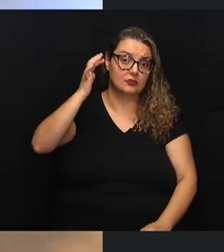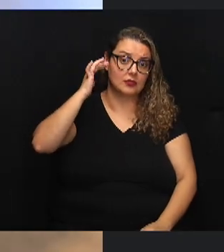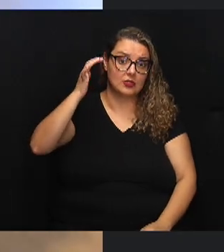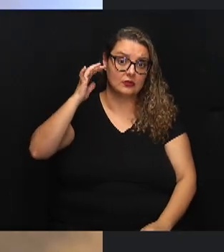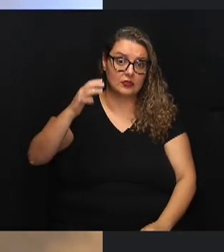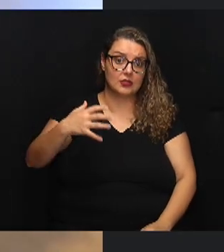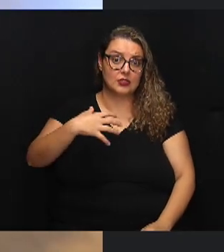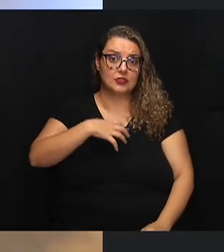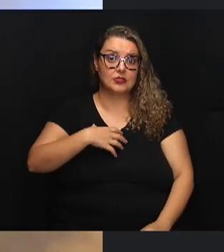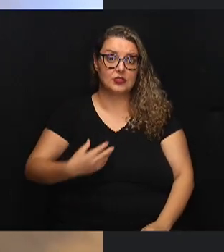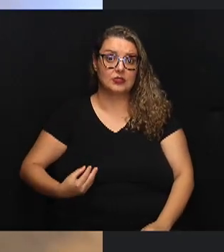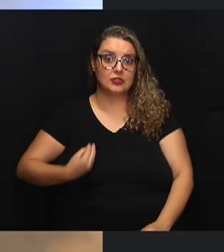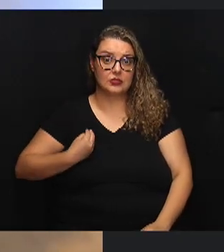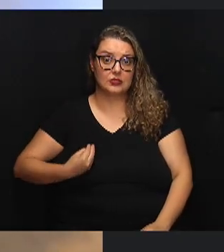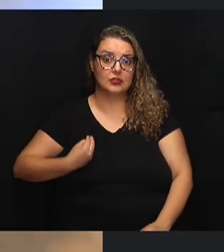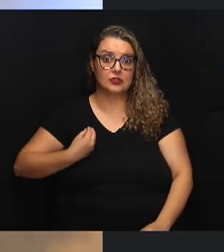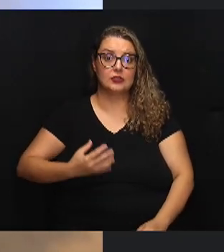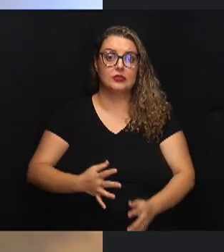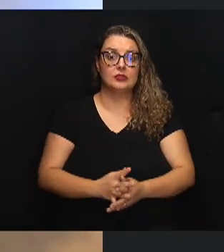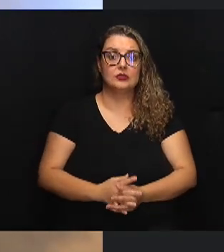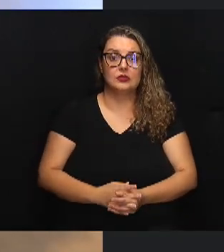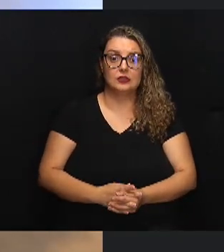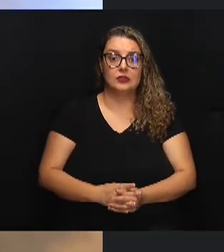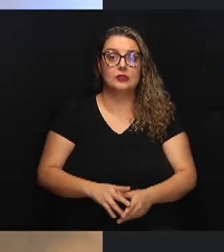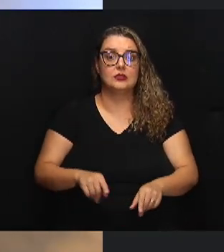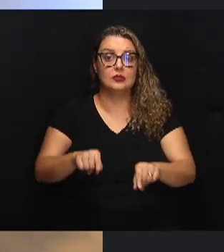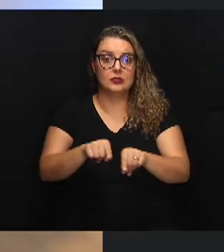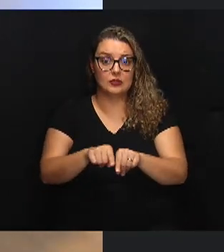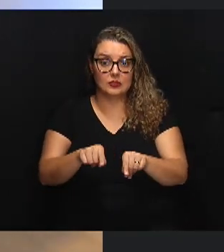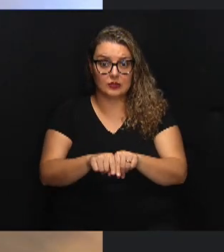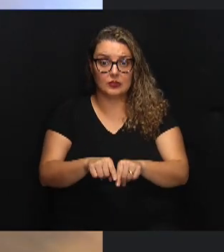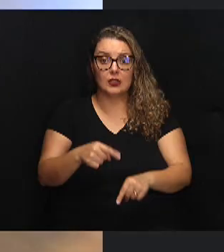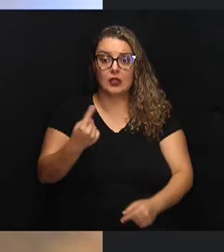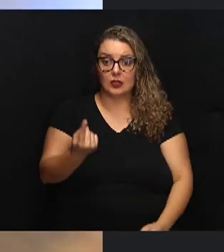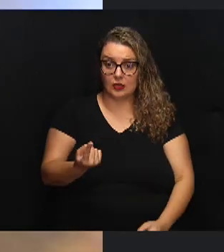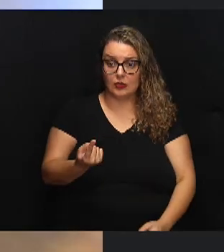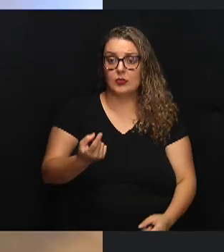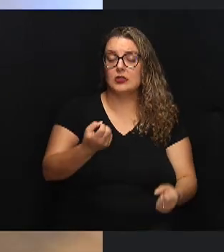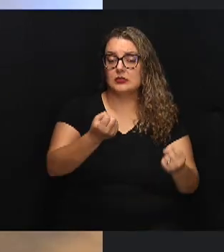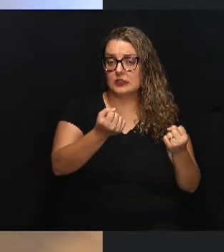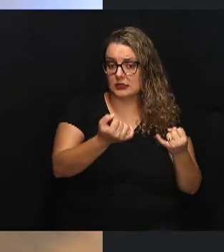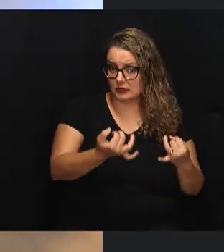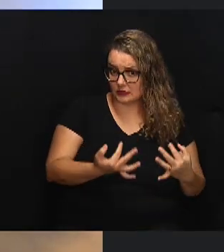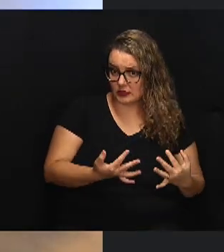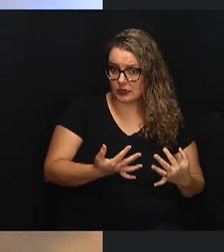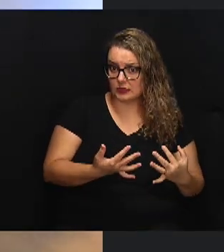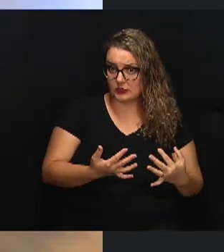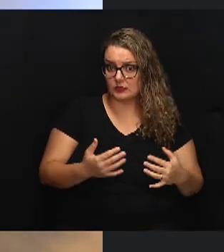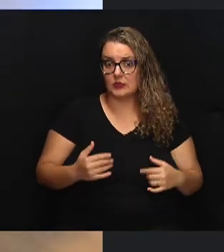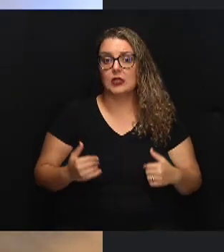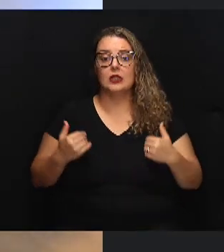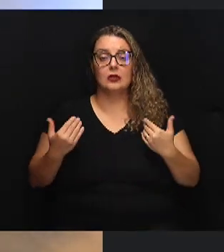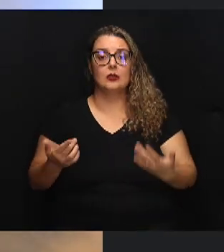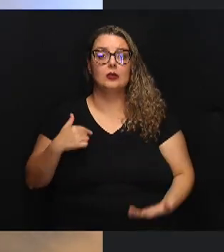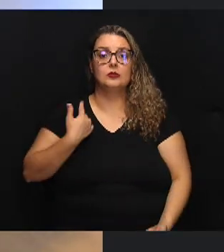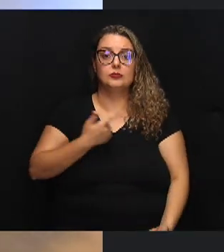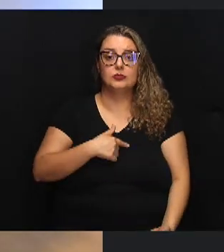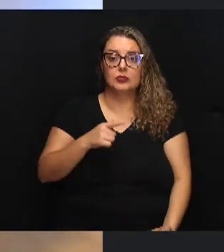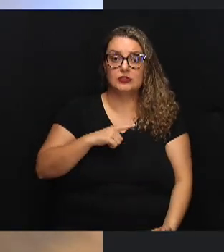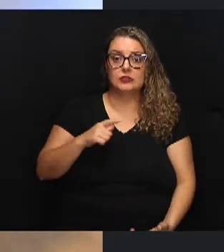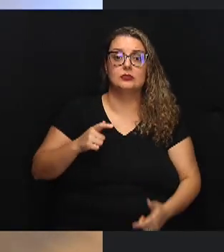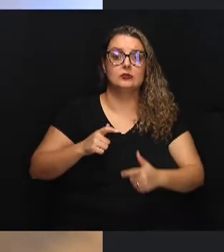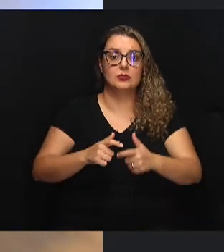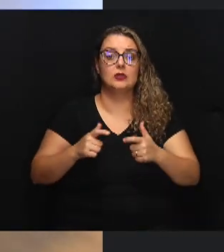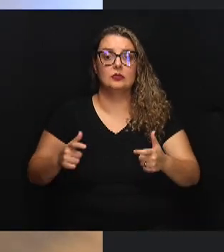estilo de vida, tá? Inclusive, isso é uma das justificativas pelas quais a gente tem tido um aumento